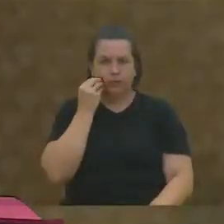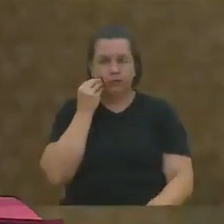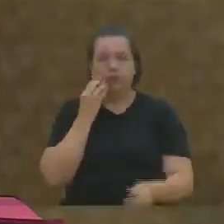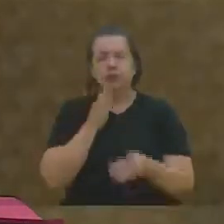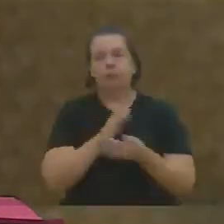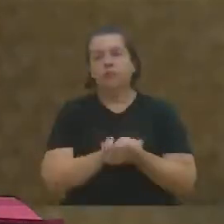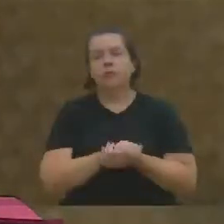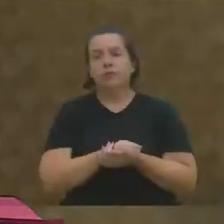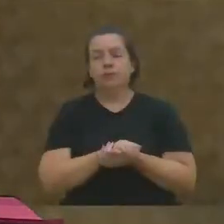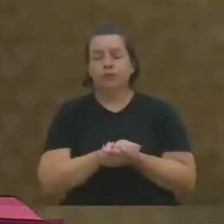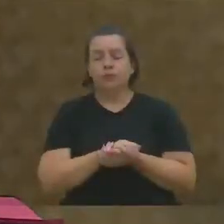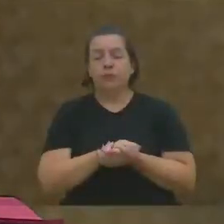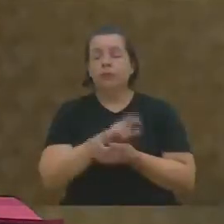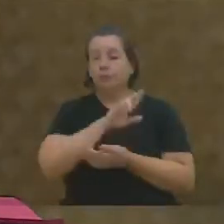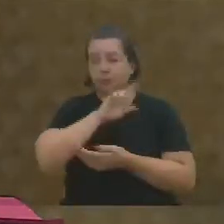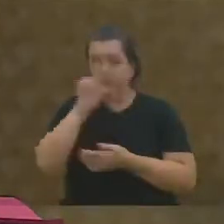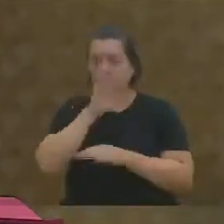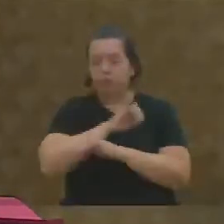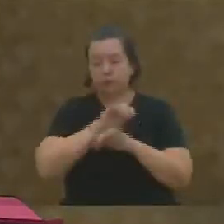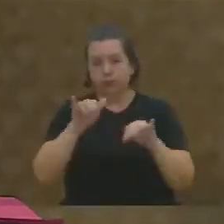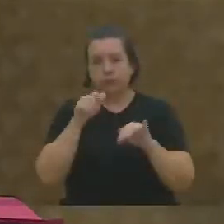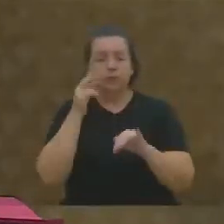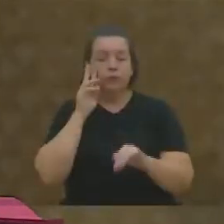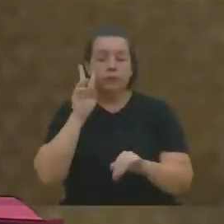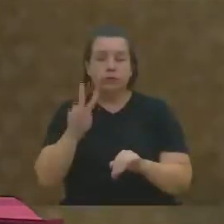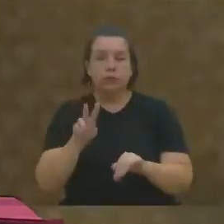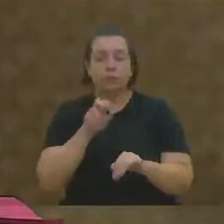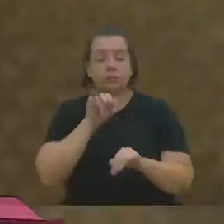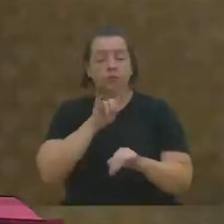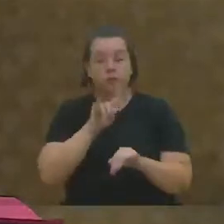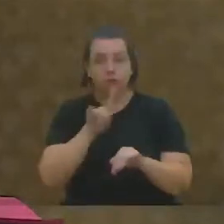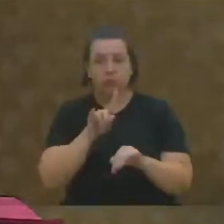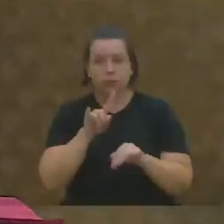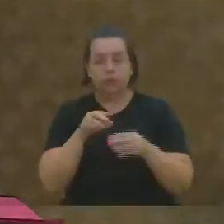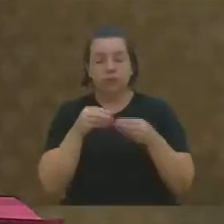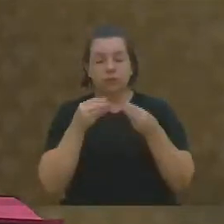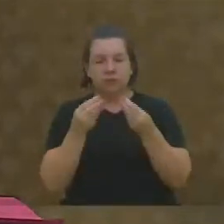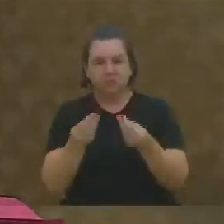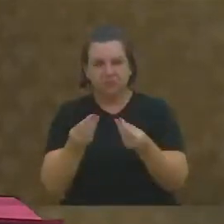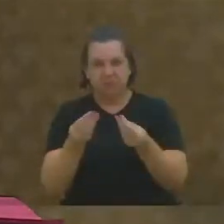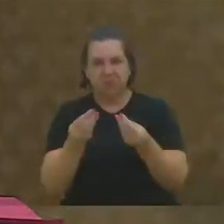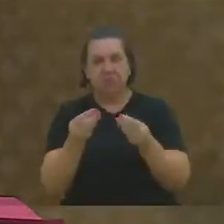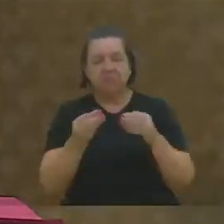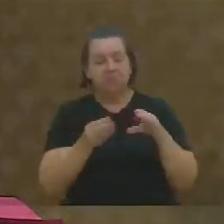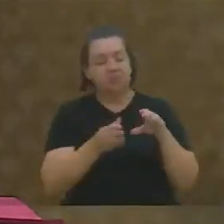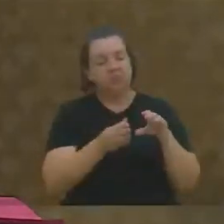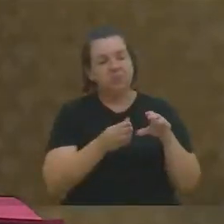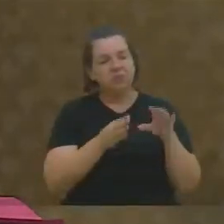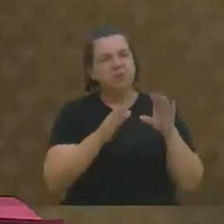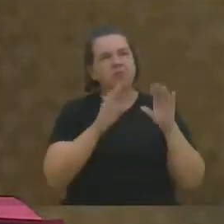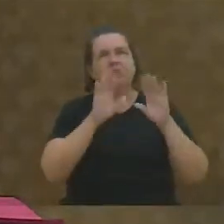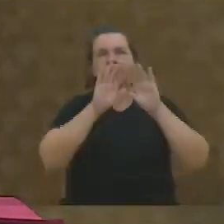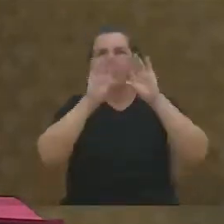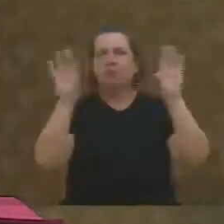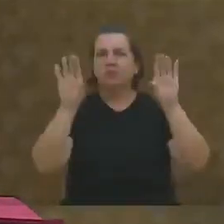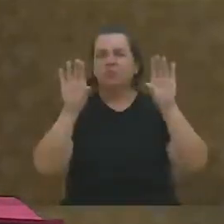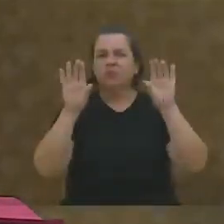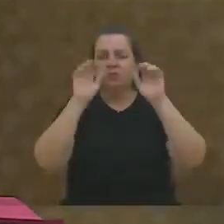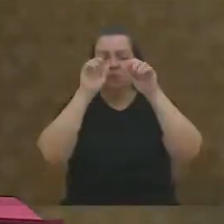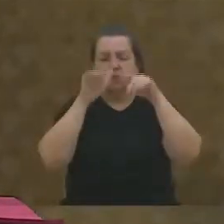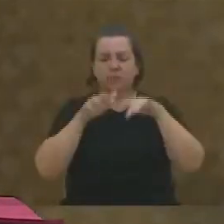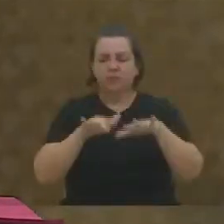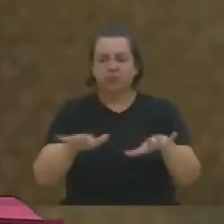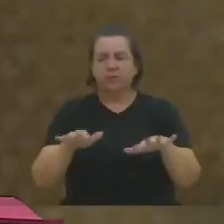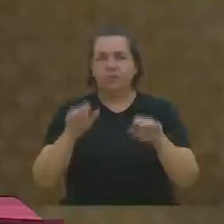dos Exércitos, e vereis se não vos abro os reservatórios do céu e se não derramo